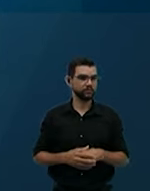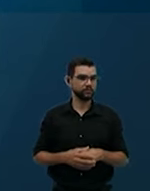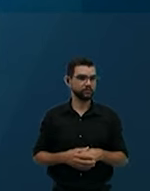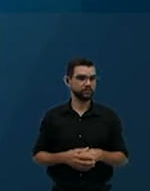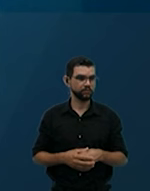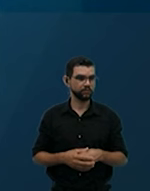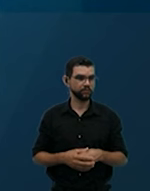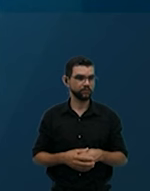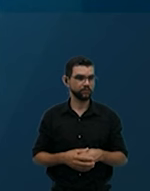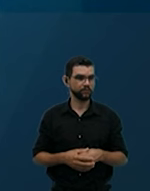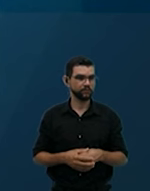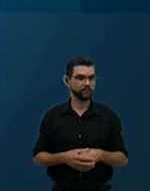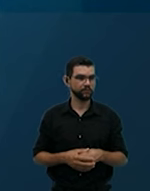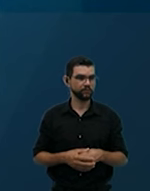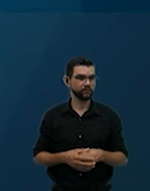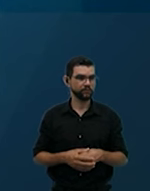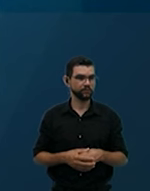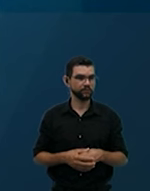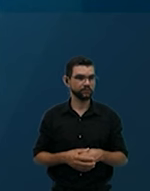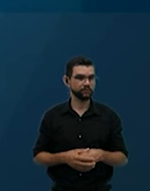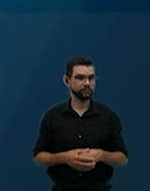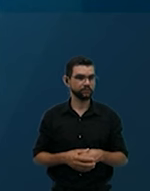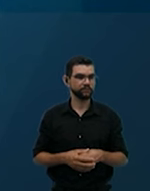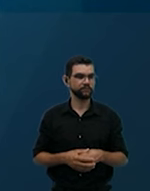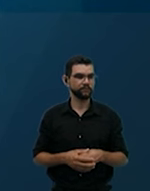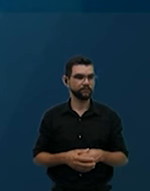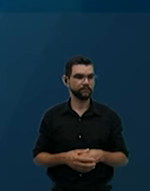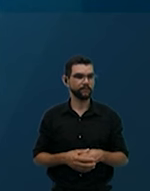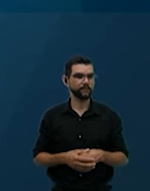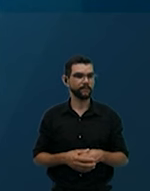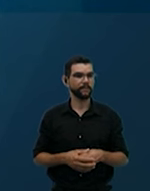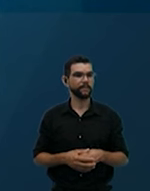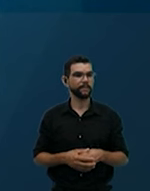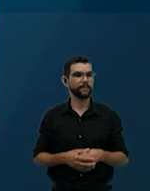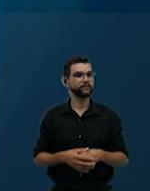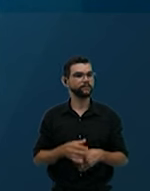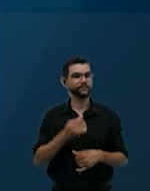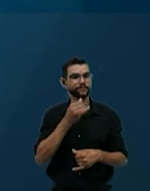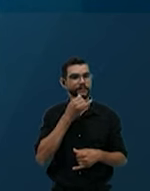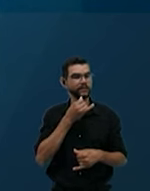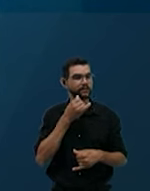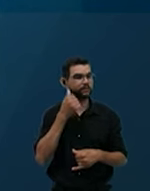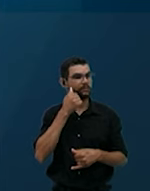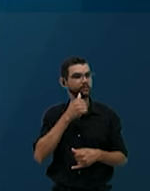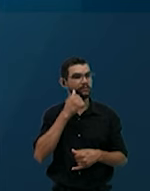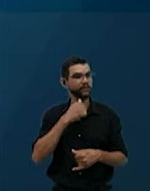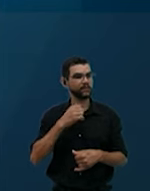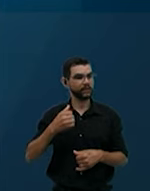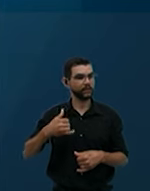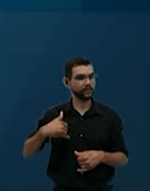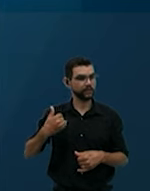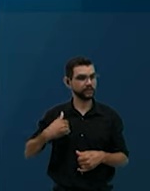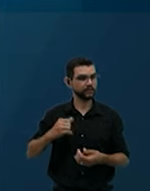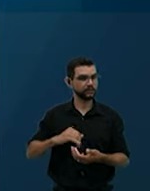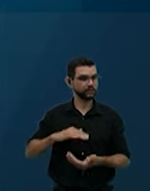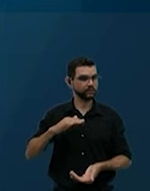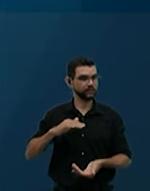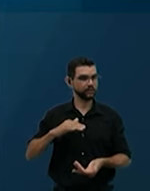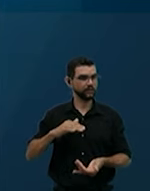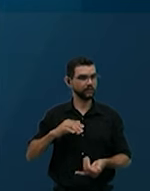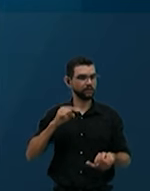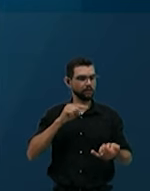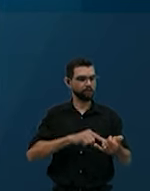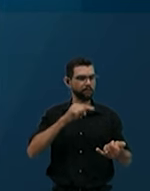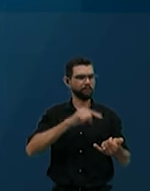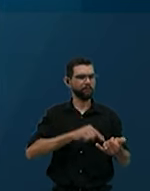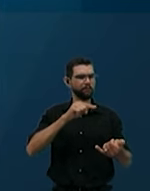foi indeferido o benefício automaticamente. O INSS não emitiu carta de exigência, dizendo o que a senhora quer mesmo? Junte